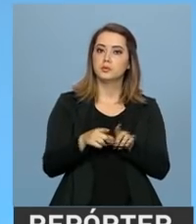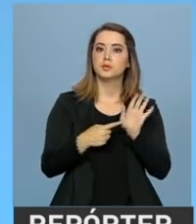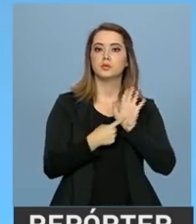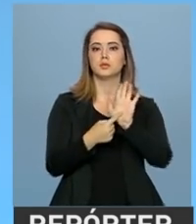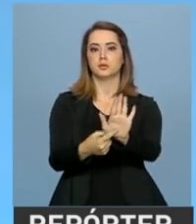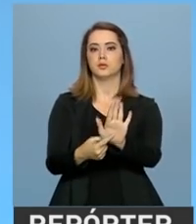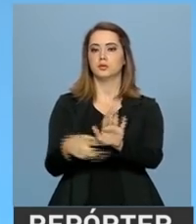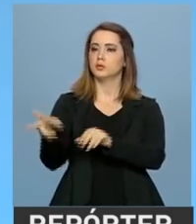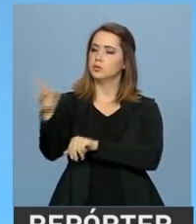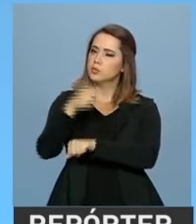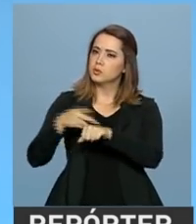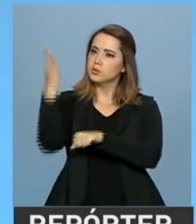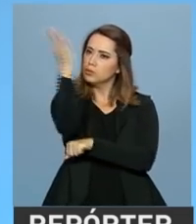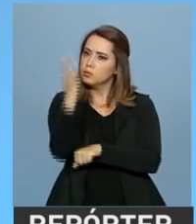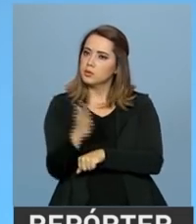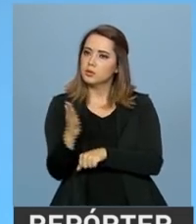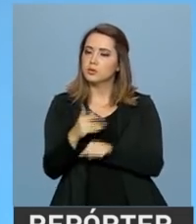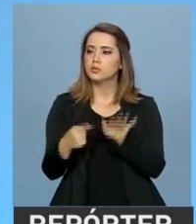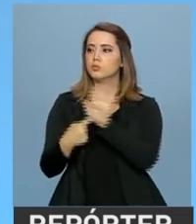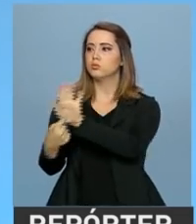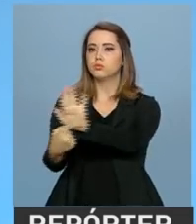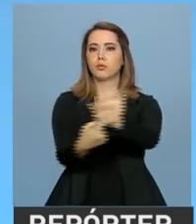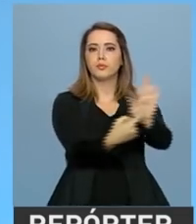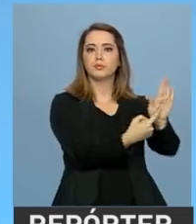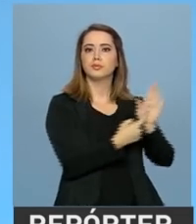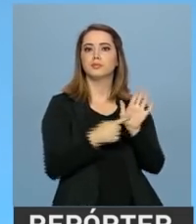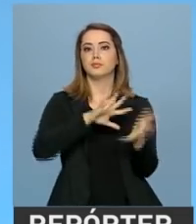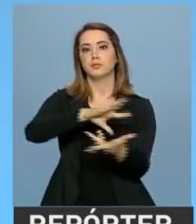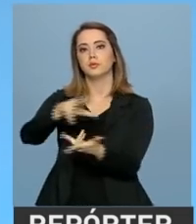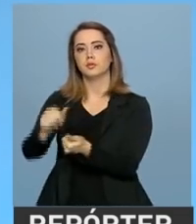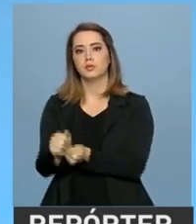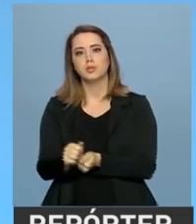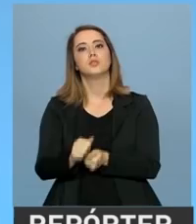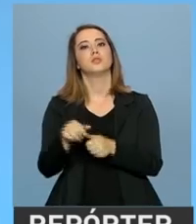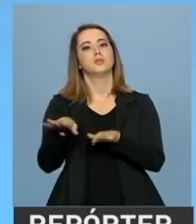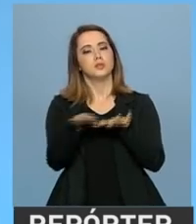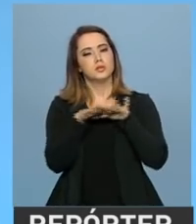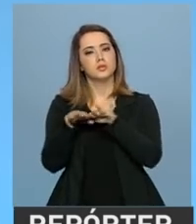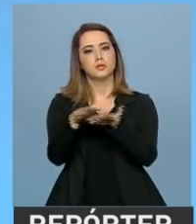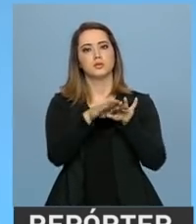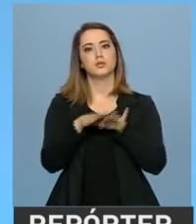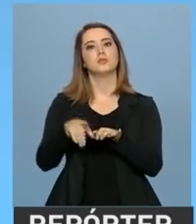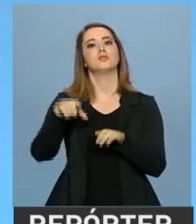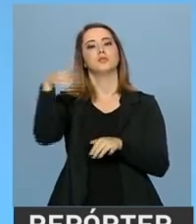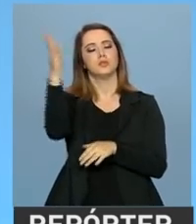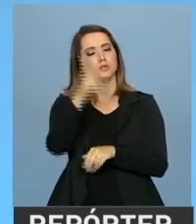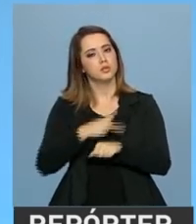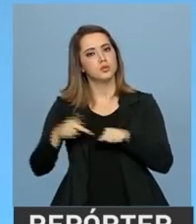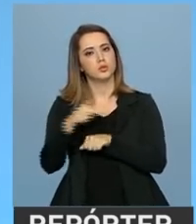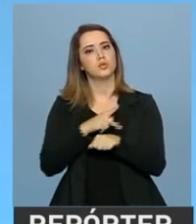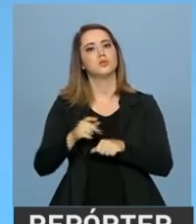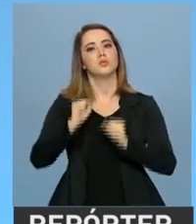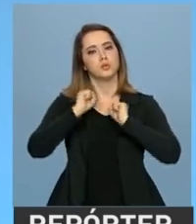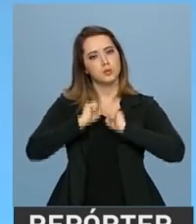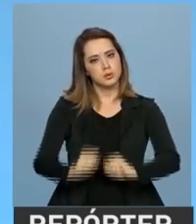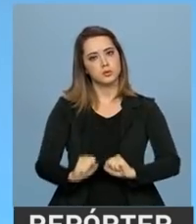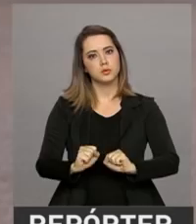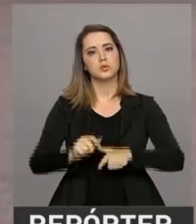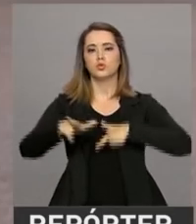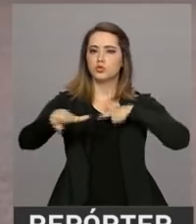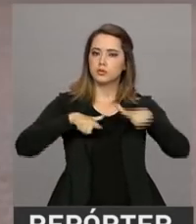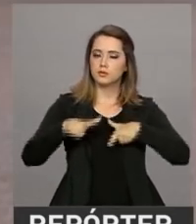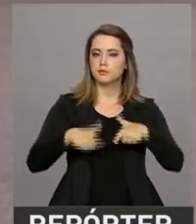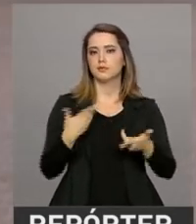olhos internacionais, demonstrando esta unidade extraordinária que existe no nosso país e a nossa capacidade obreira.